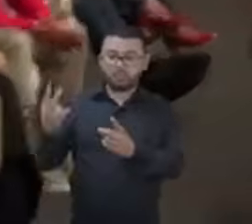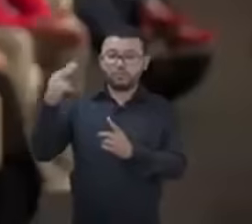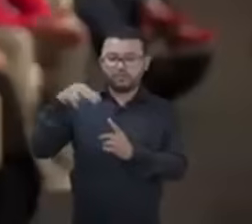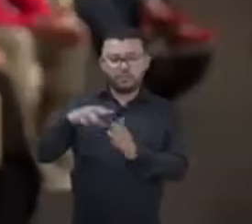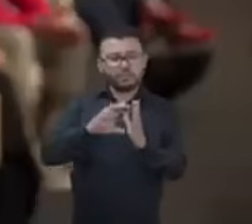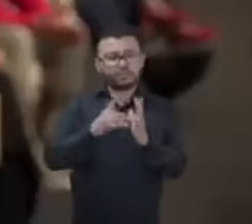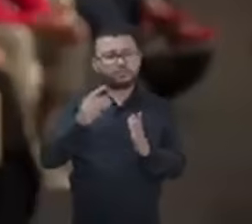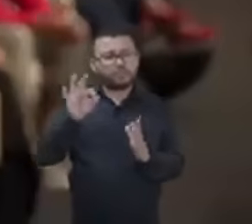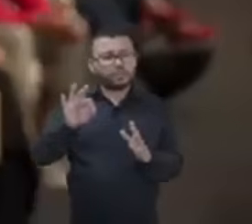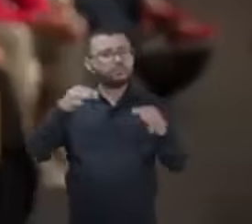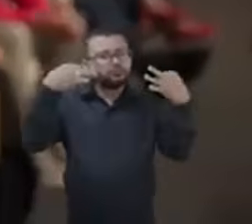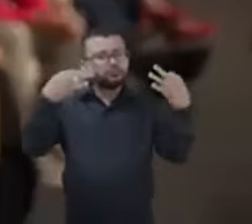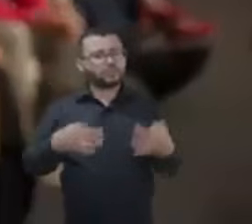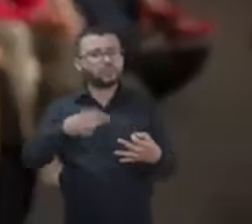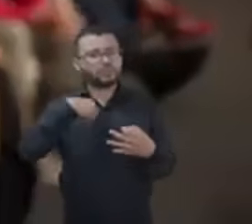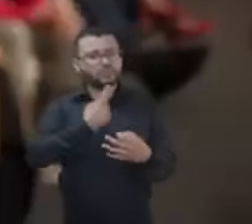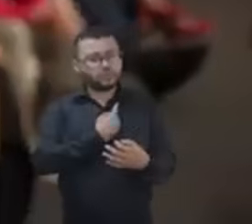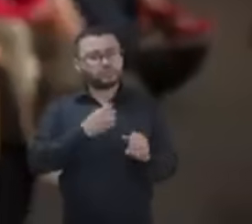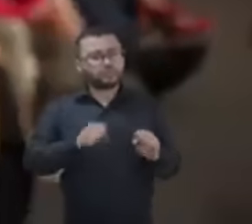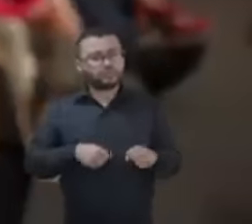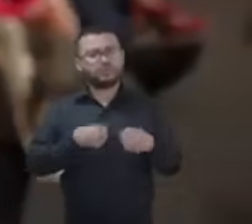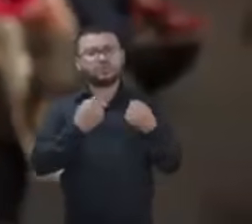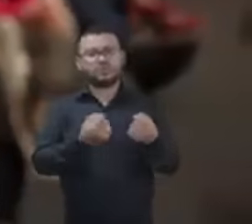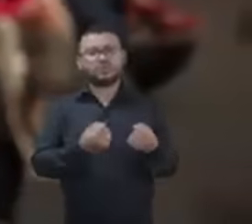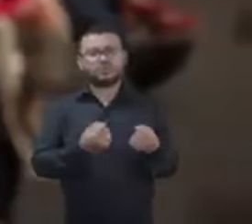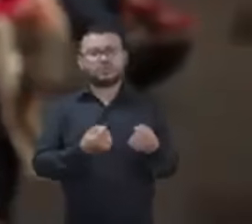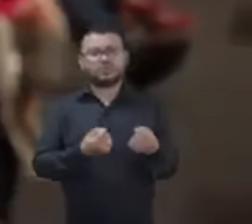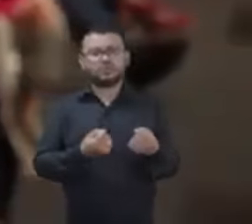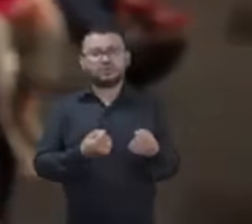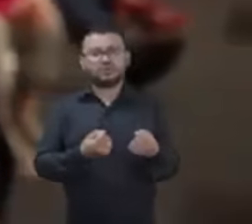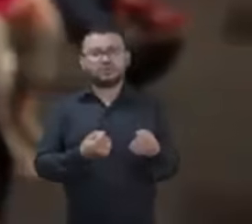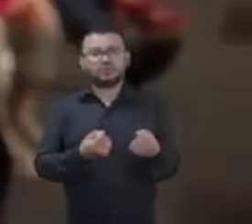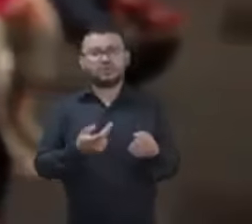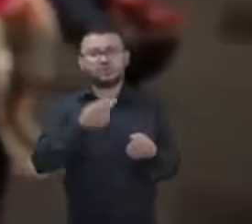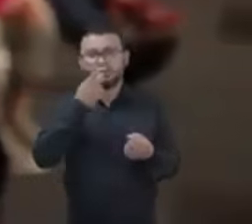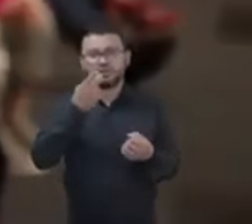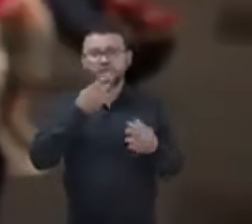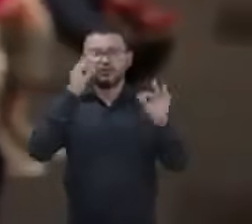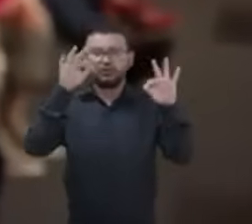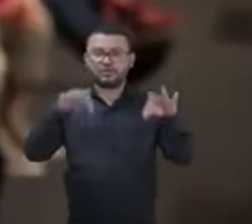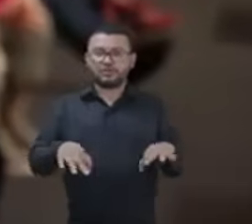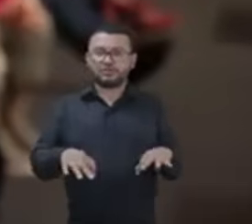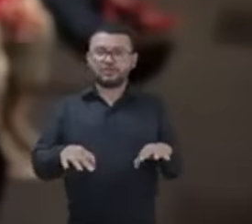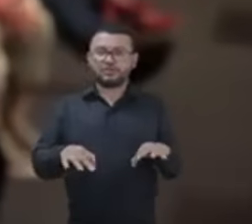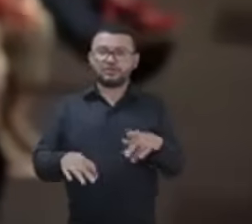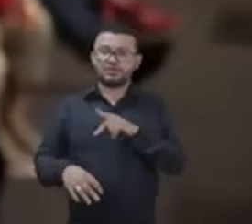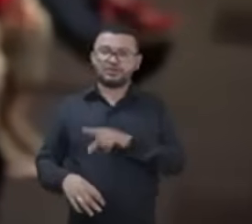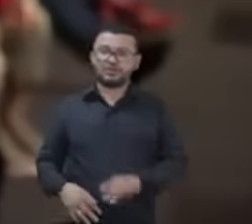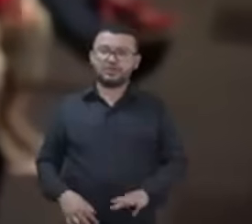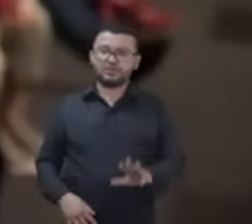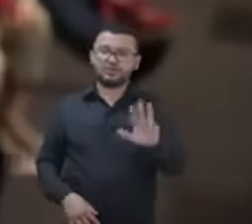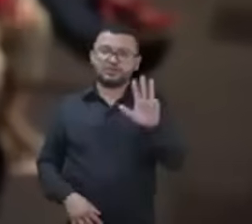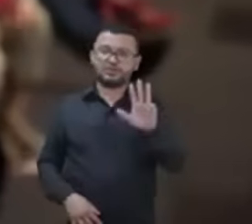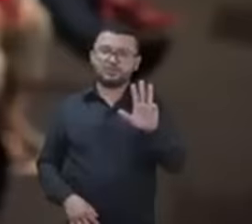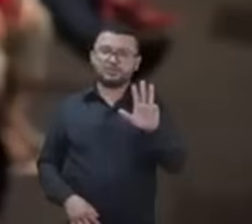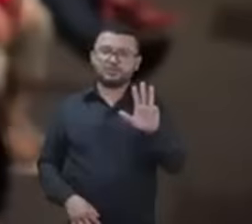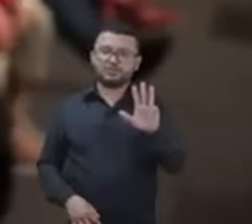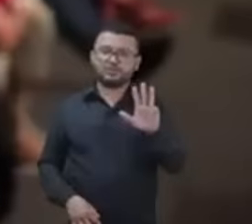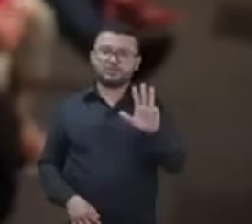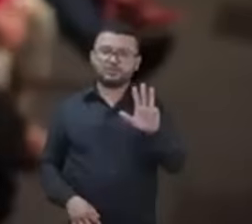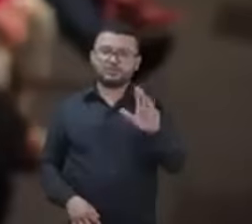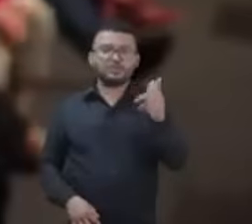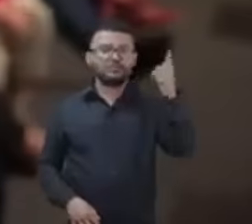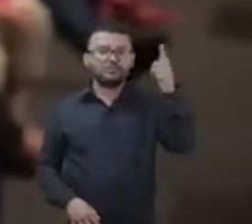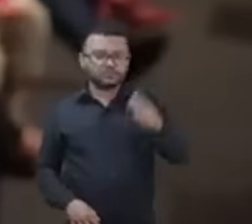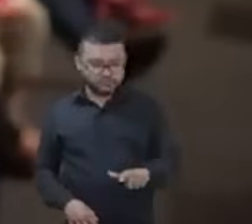naquilo que nós defendemos. E encerro dizendo, presidente Lula, mais uma vez da